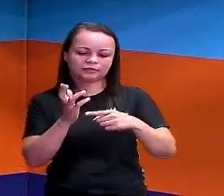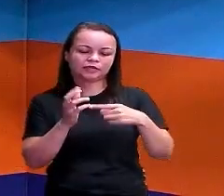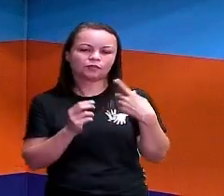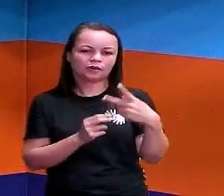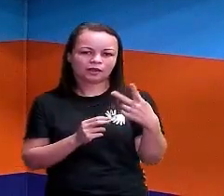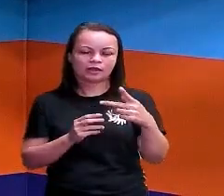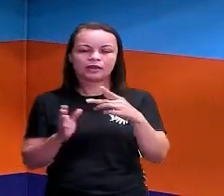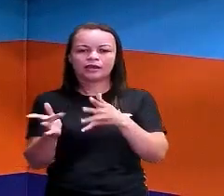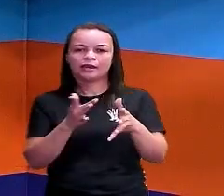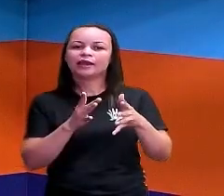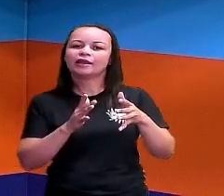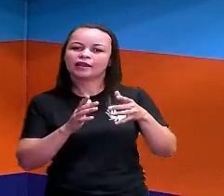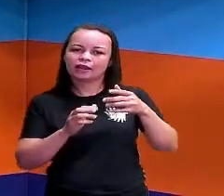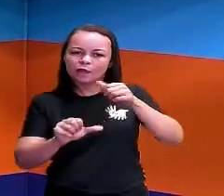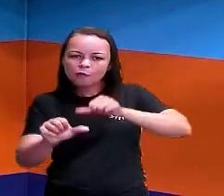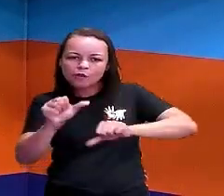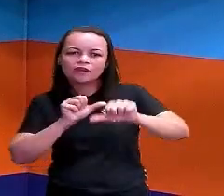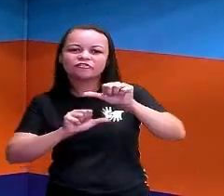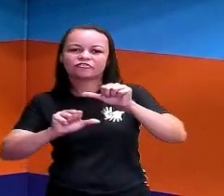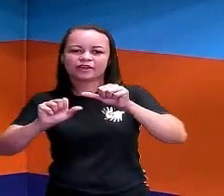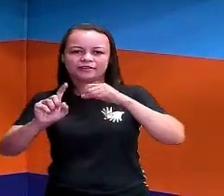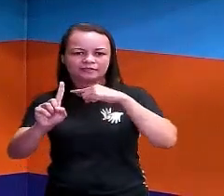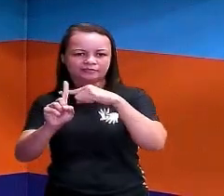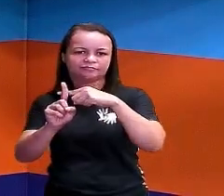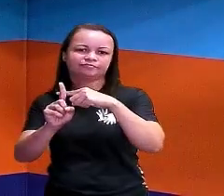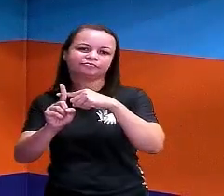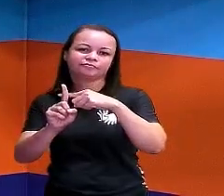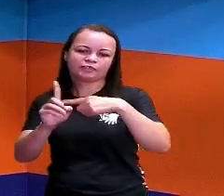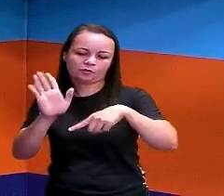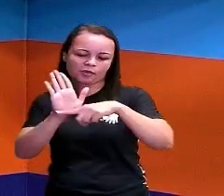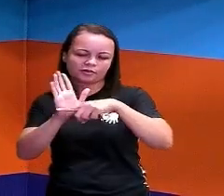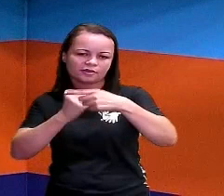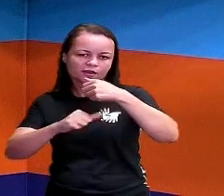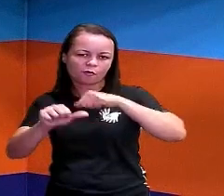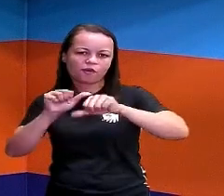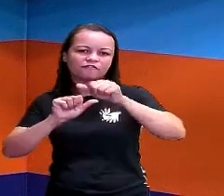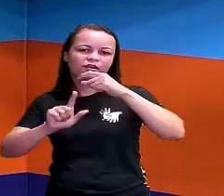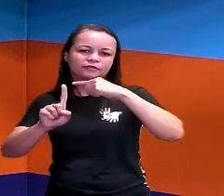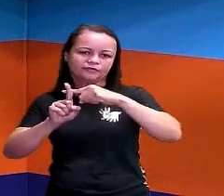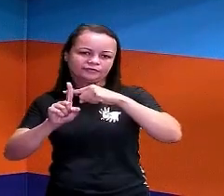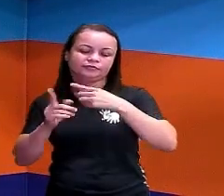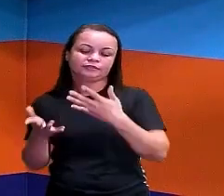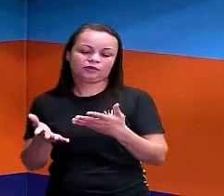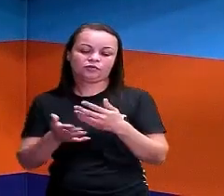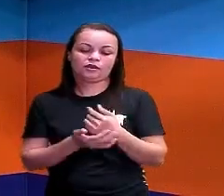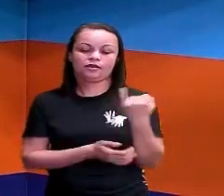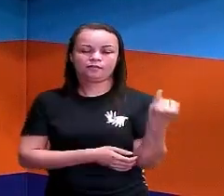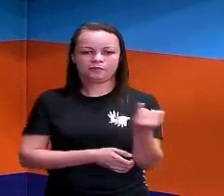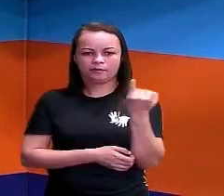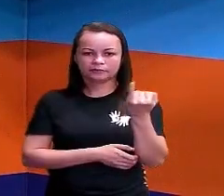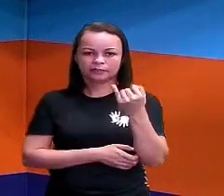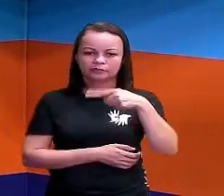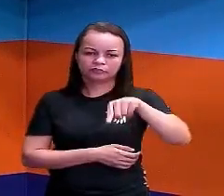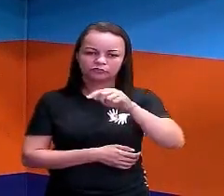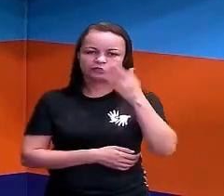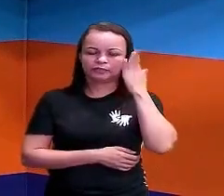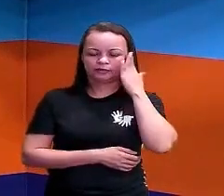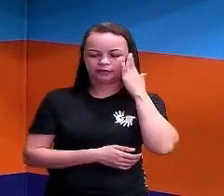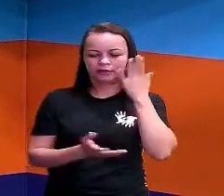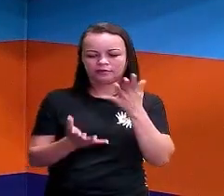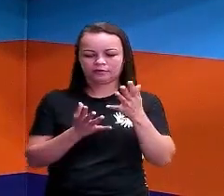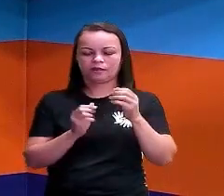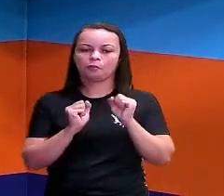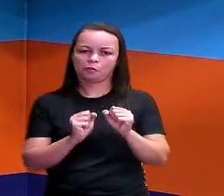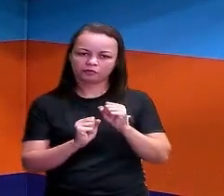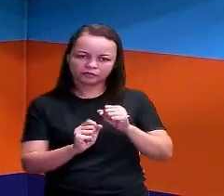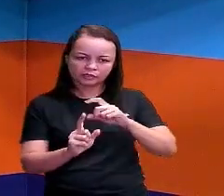a operação inversa da adição, tá? Então, é importante que você veja isso. Eu posso fazer uma